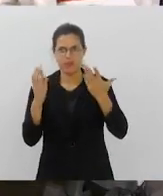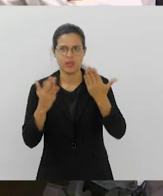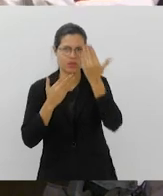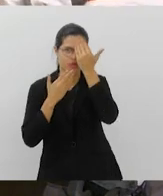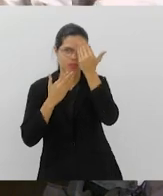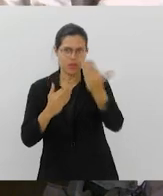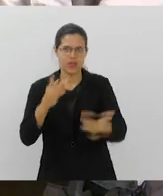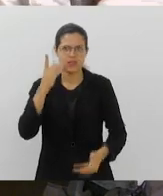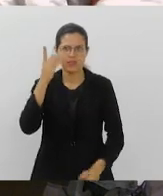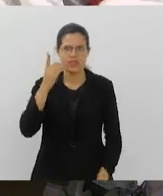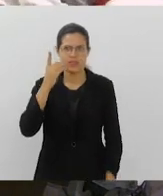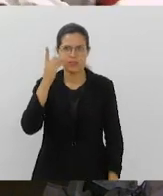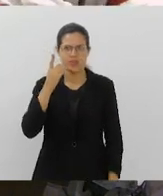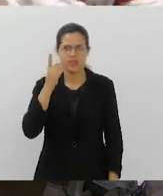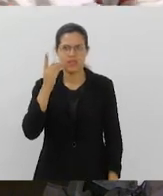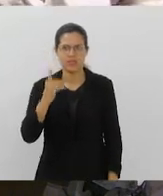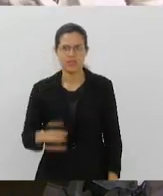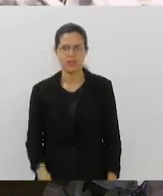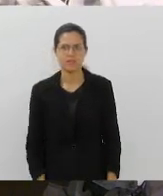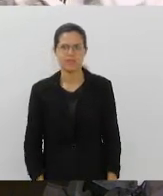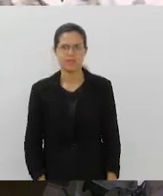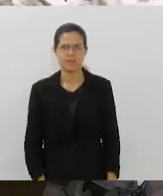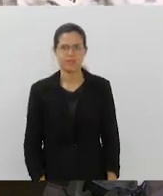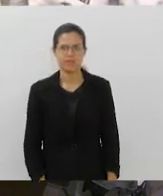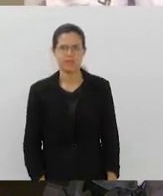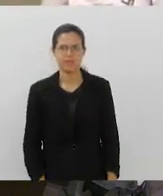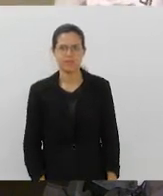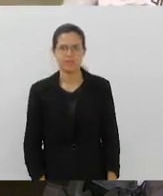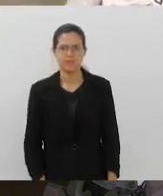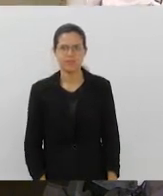deputado. Som. Vou aumentar o som da Flávia ali, ó.